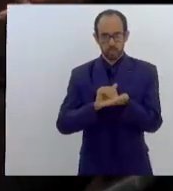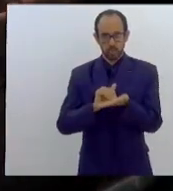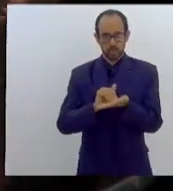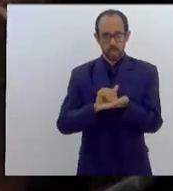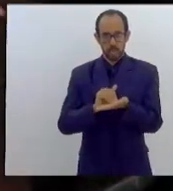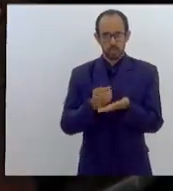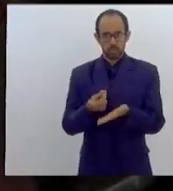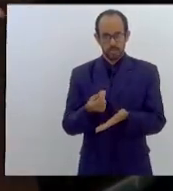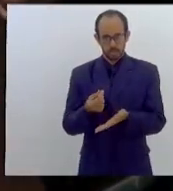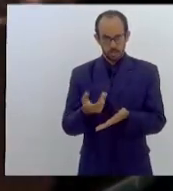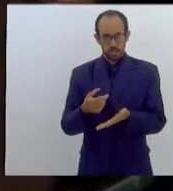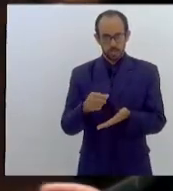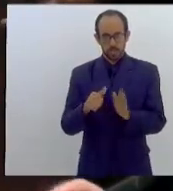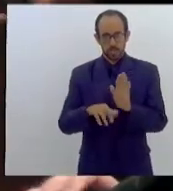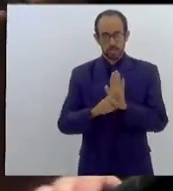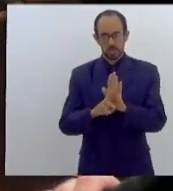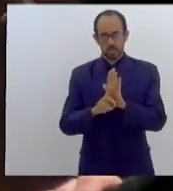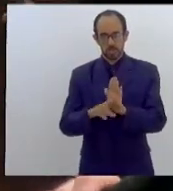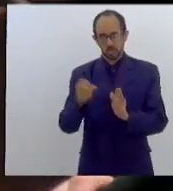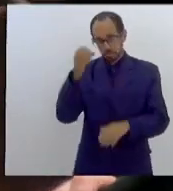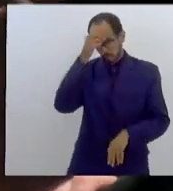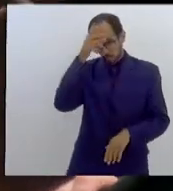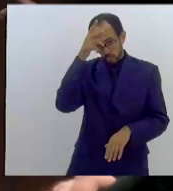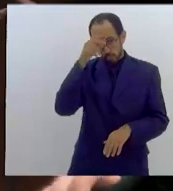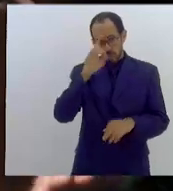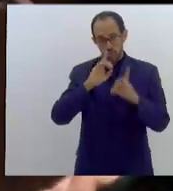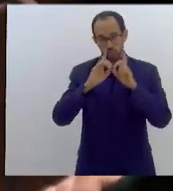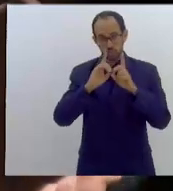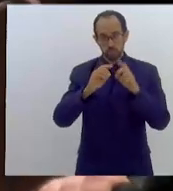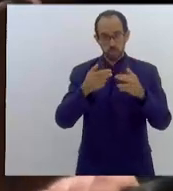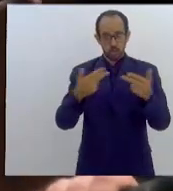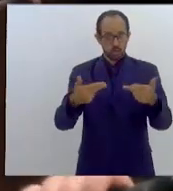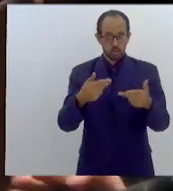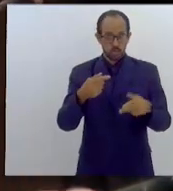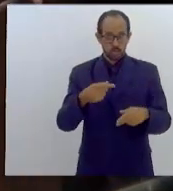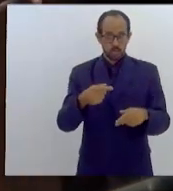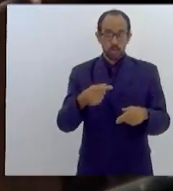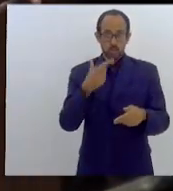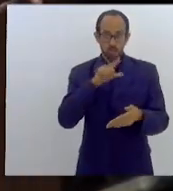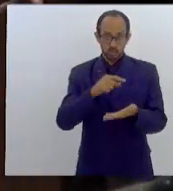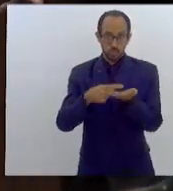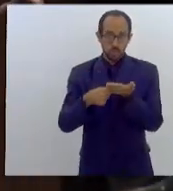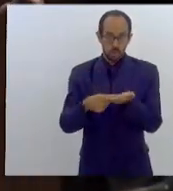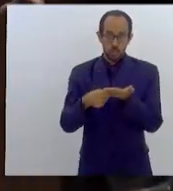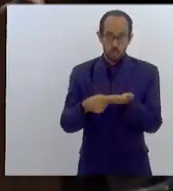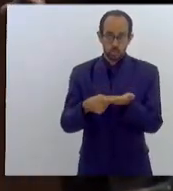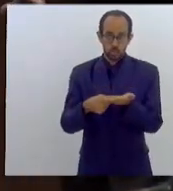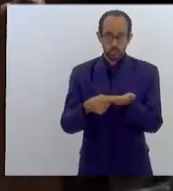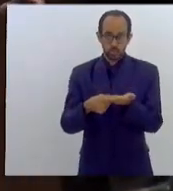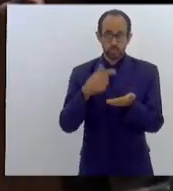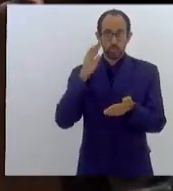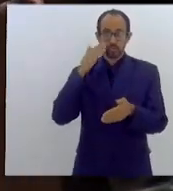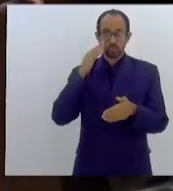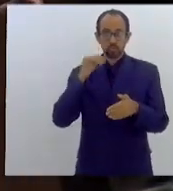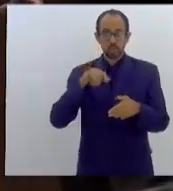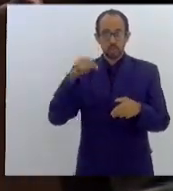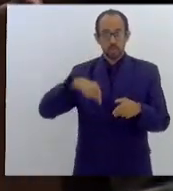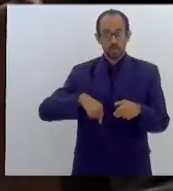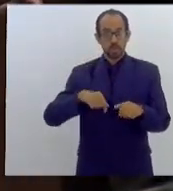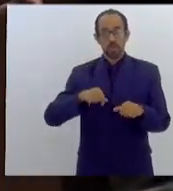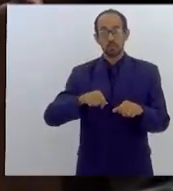representantes da prefeitura, para discutir um tema que nós não conseguimos superar, e eles chegaram a um acordo, o entendimento dessa casa sempre foi o